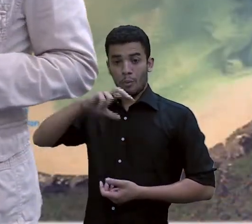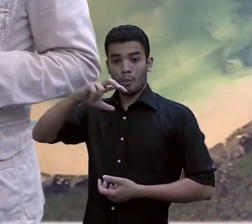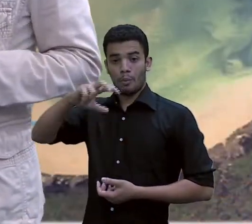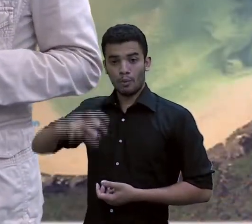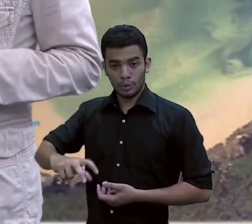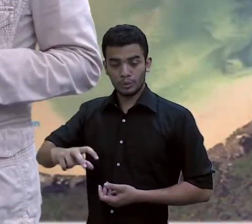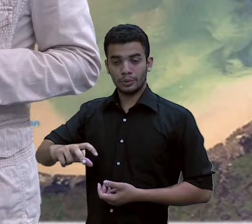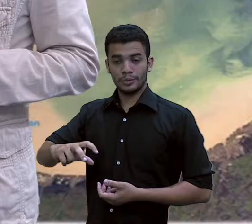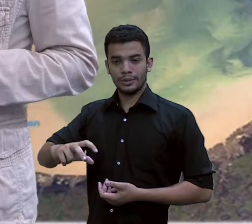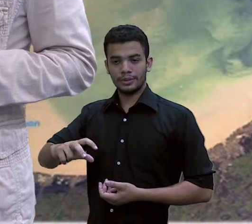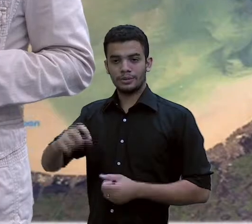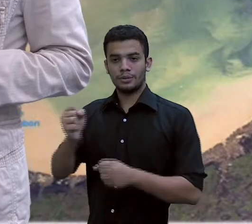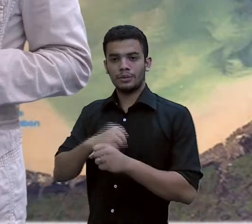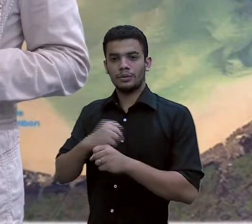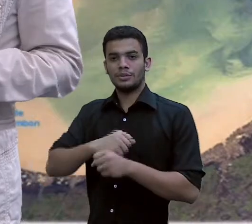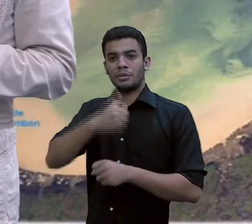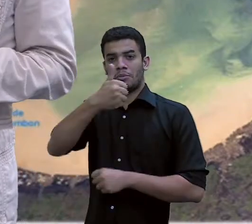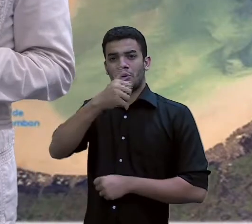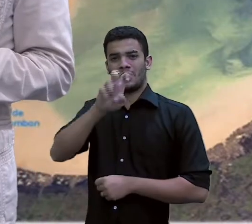1512.